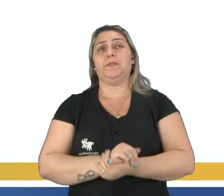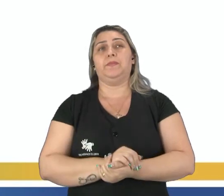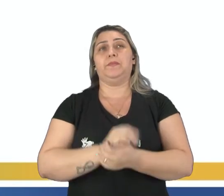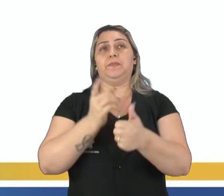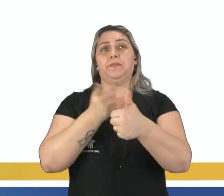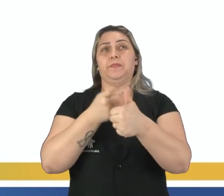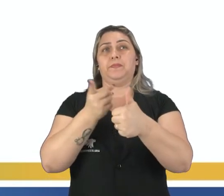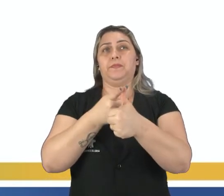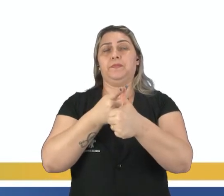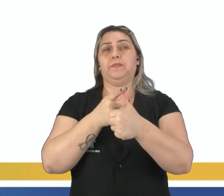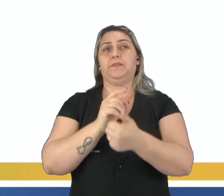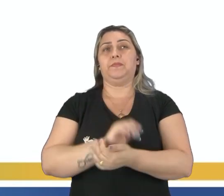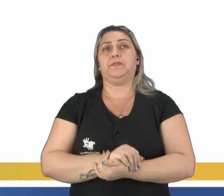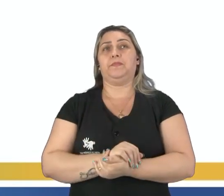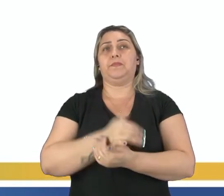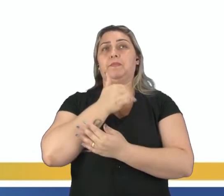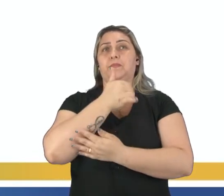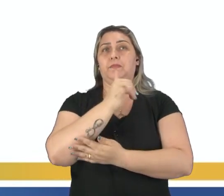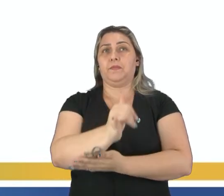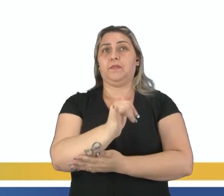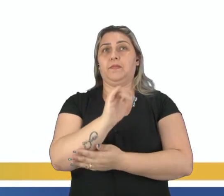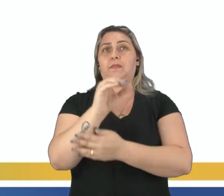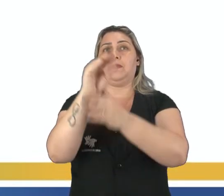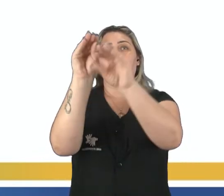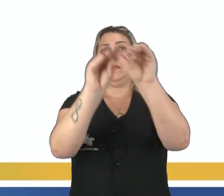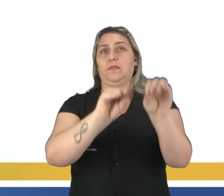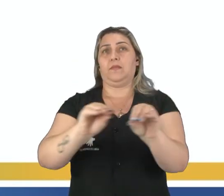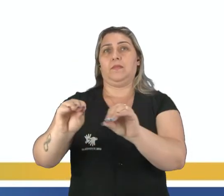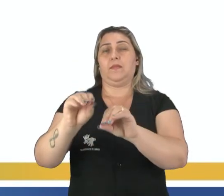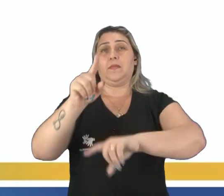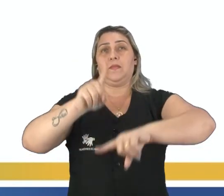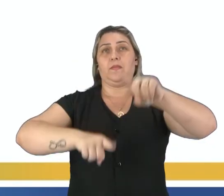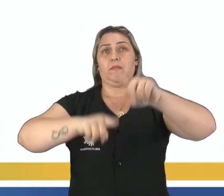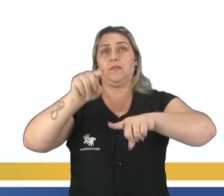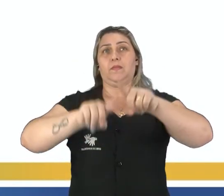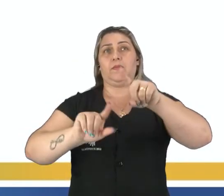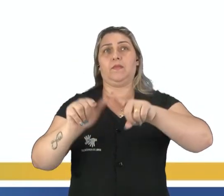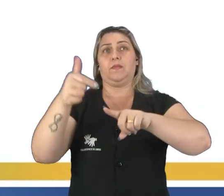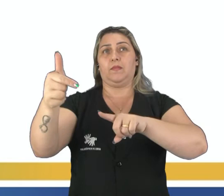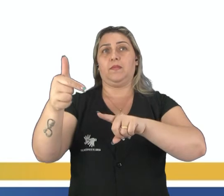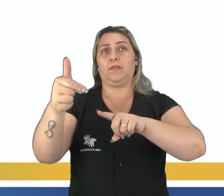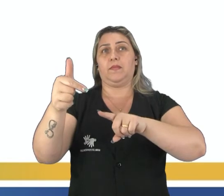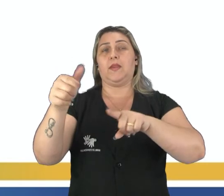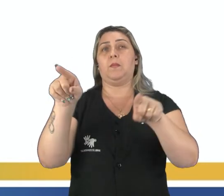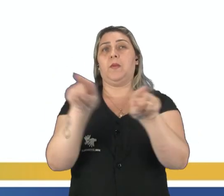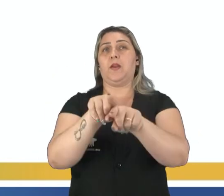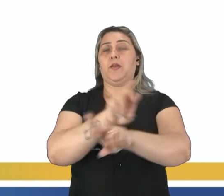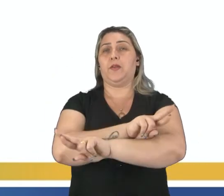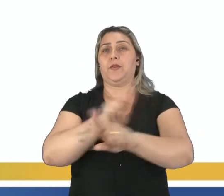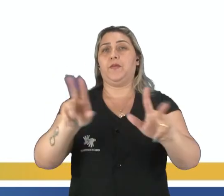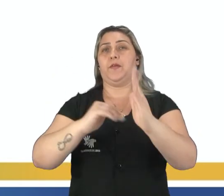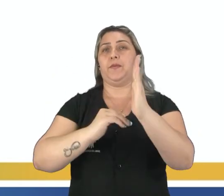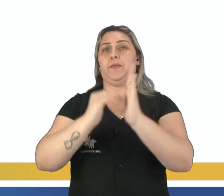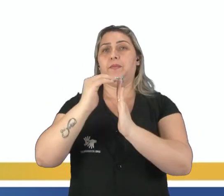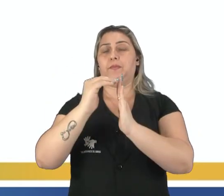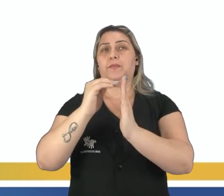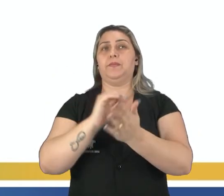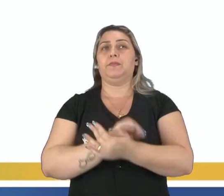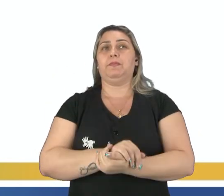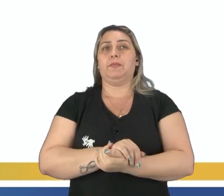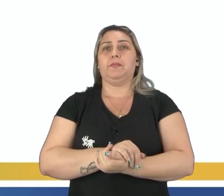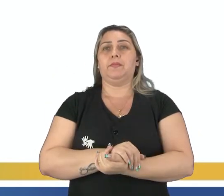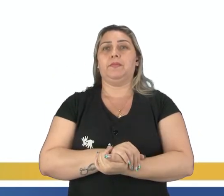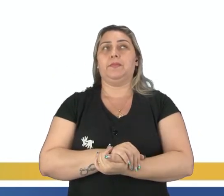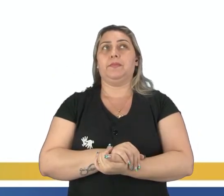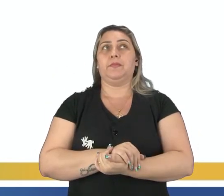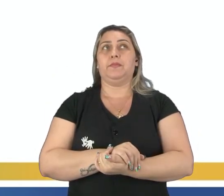Vamos ver a primeira opção. A opção A diz assim: é a energia que se transmite de um corpo para outro em virtude da diferença de